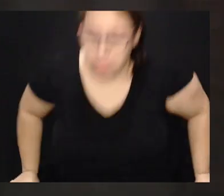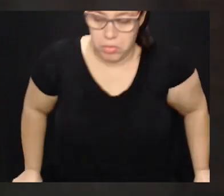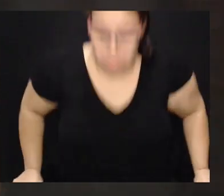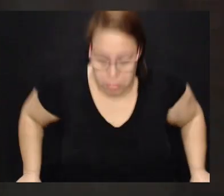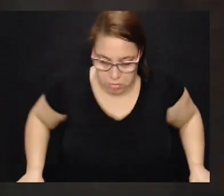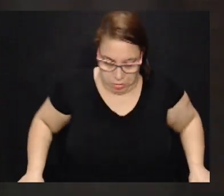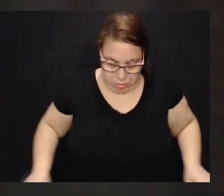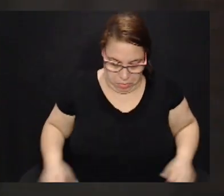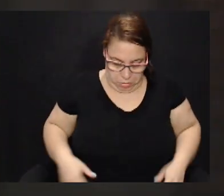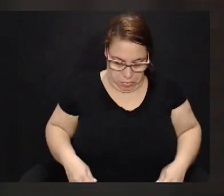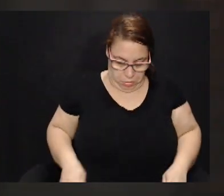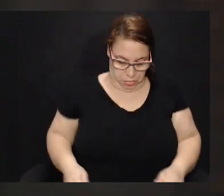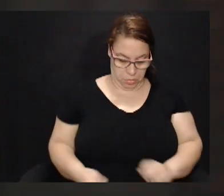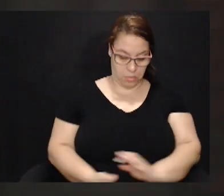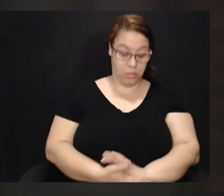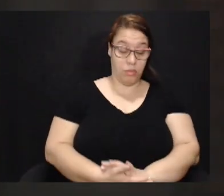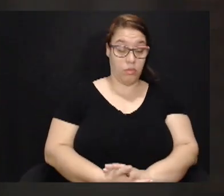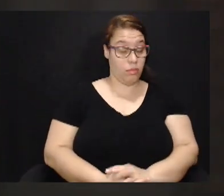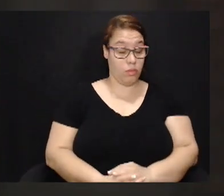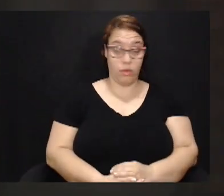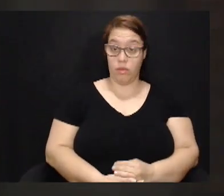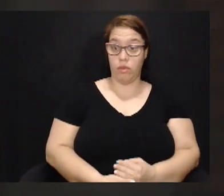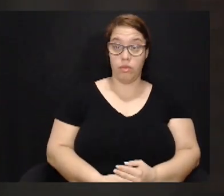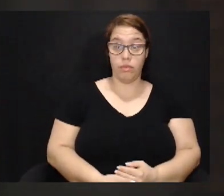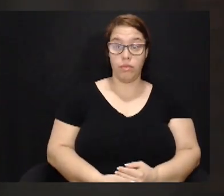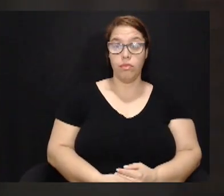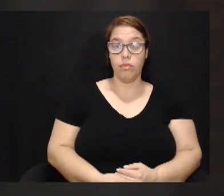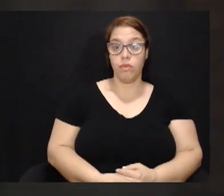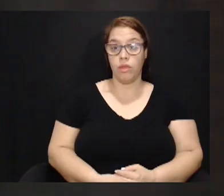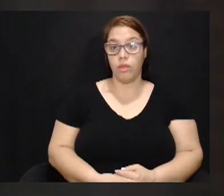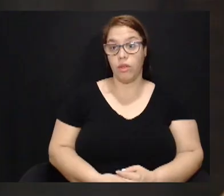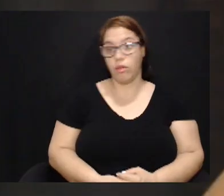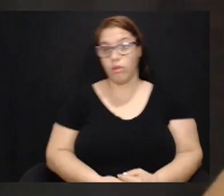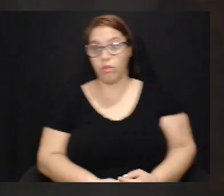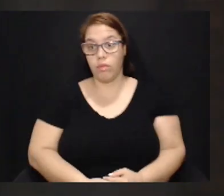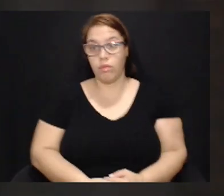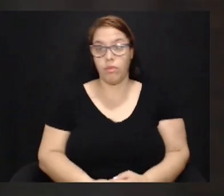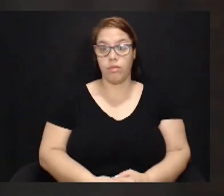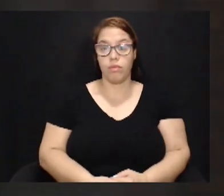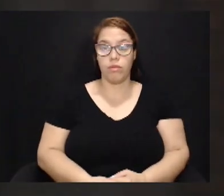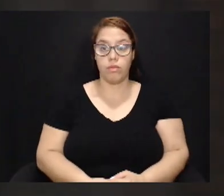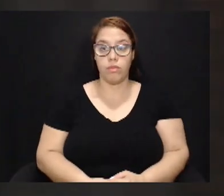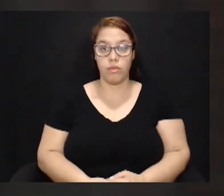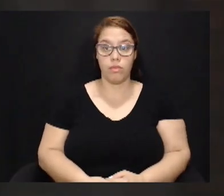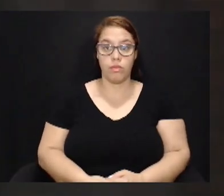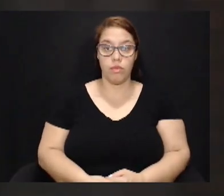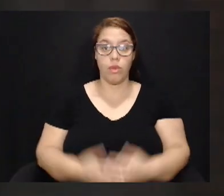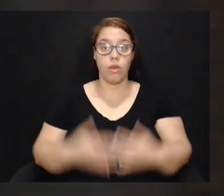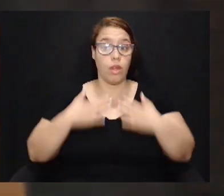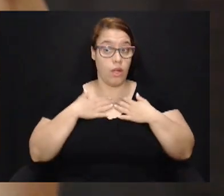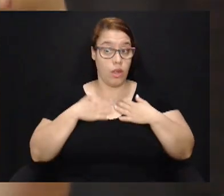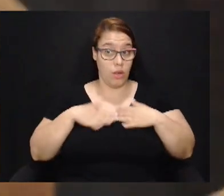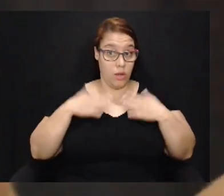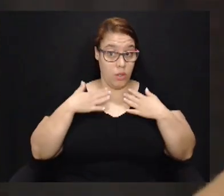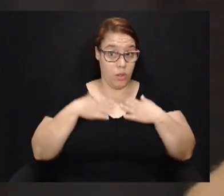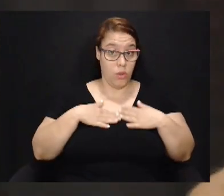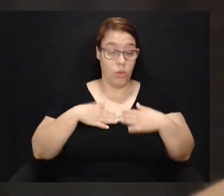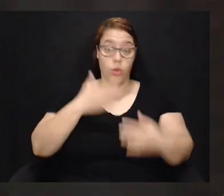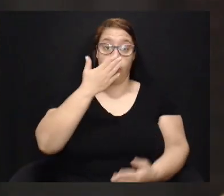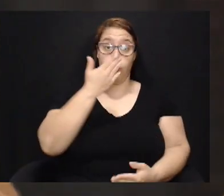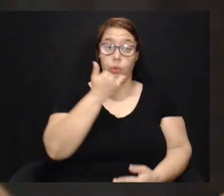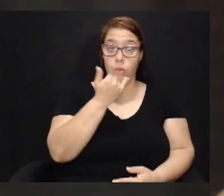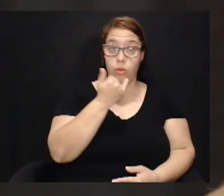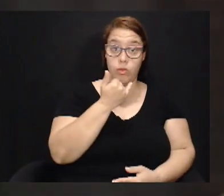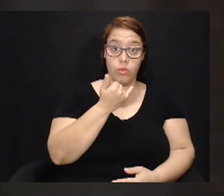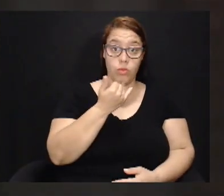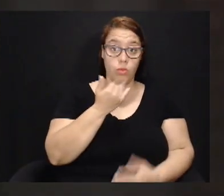depois de um dia de trabalho extremamente difícil e que você vai até se acalmar para depois, que você for se alimentar, você não está comendo tudo de